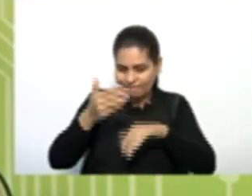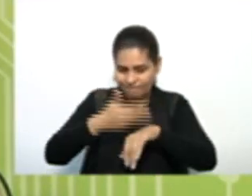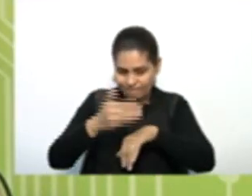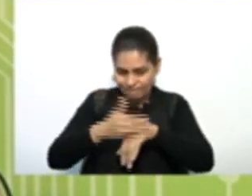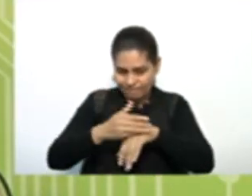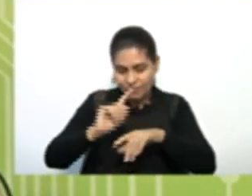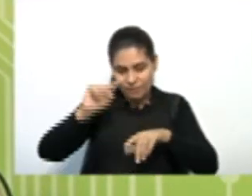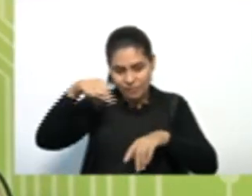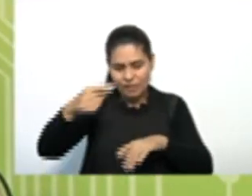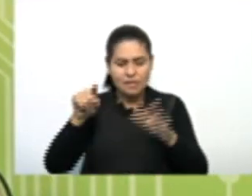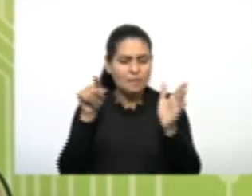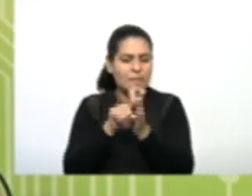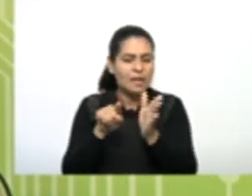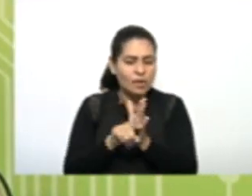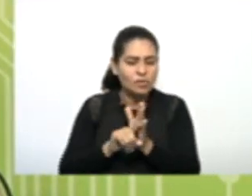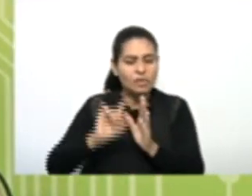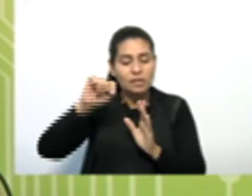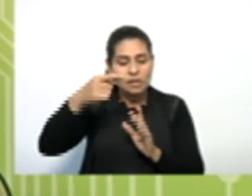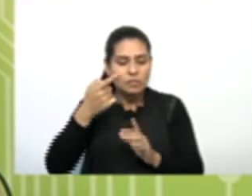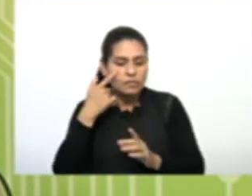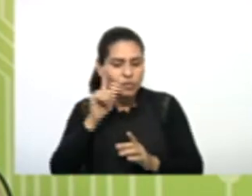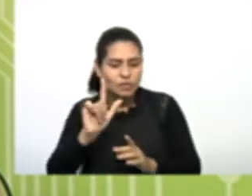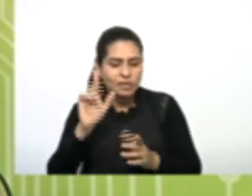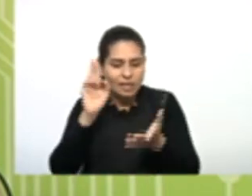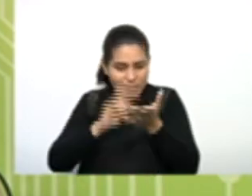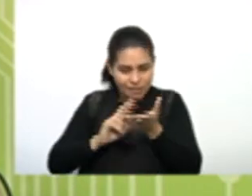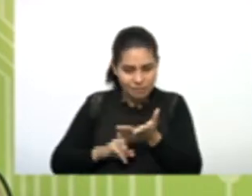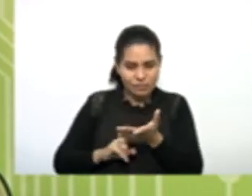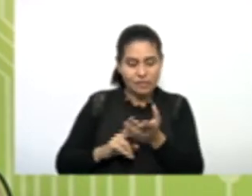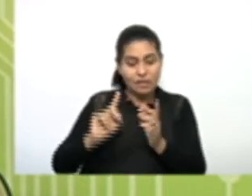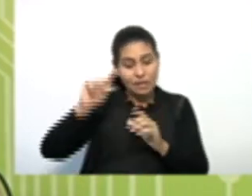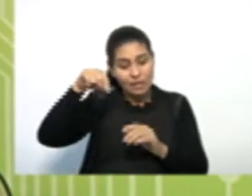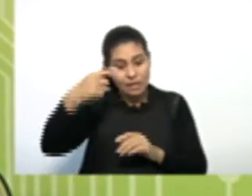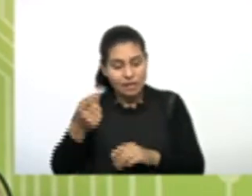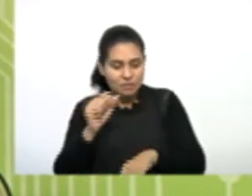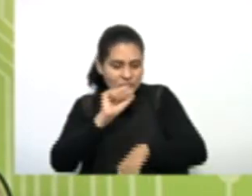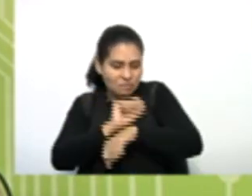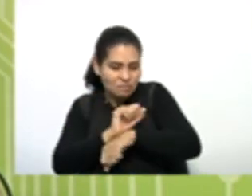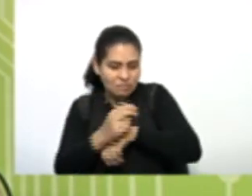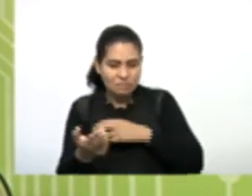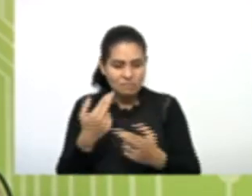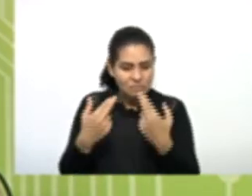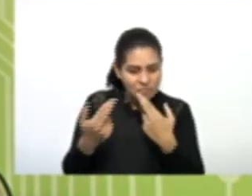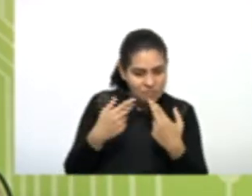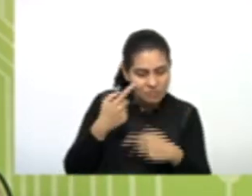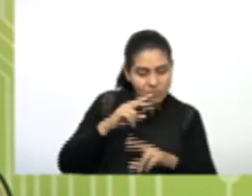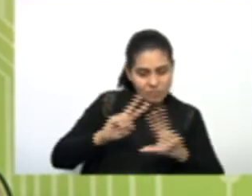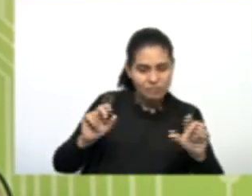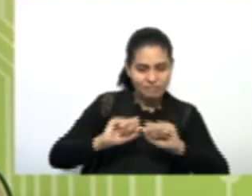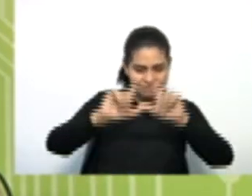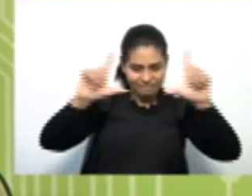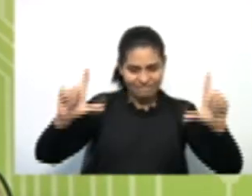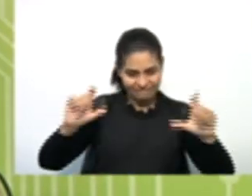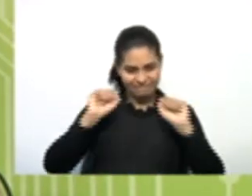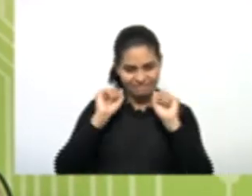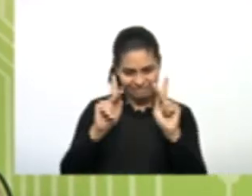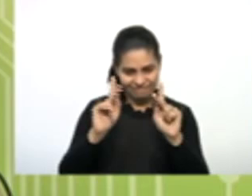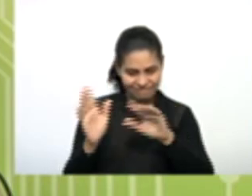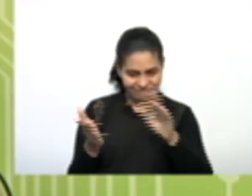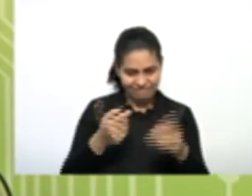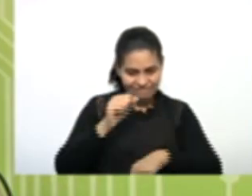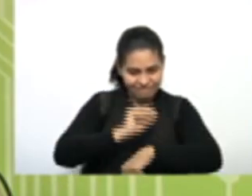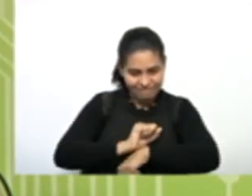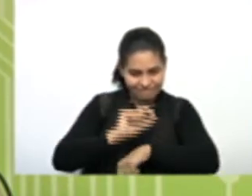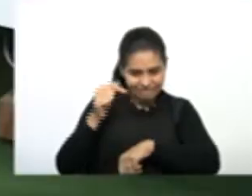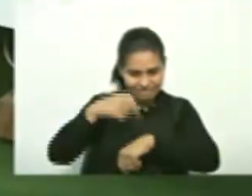Nós preparamos algumas perguntas, espero que você seja capaz de responder. E vamos ficar aqui aguardando as respostas para a gente ler no ar, tá bom? Nos encontramos